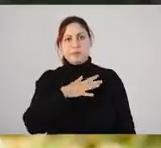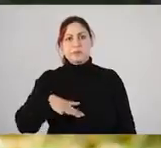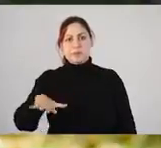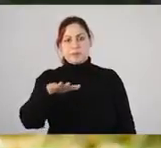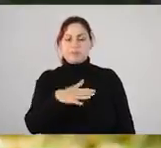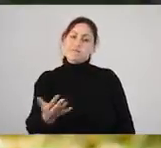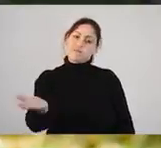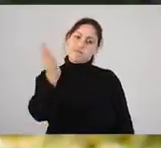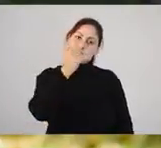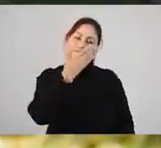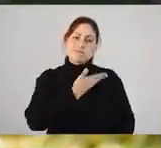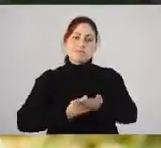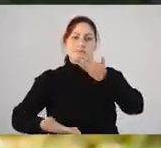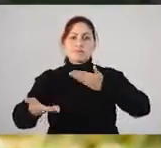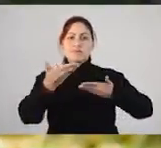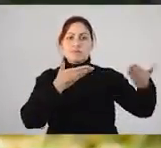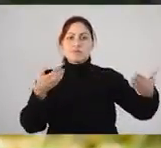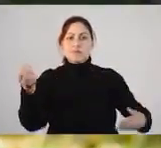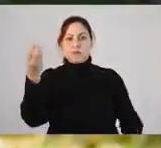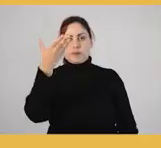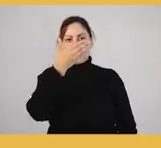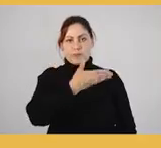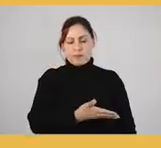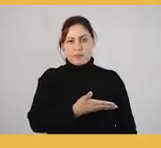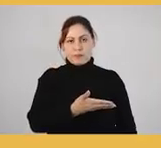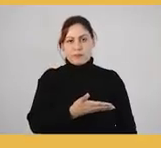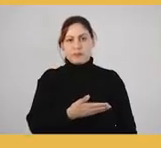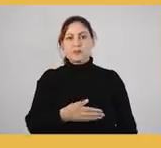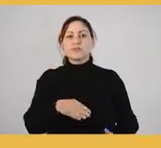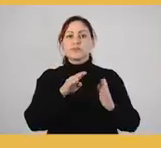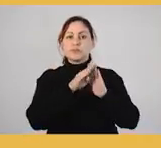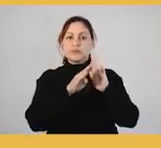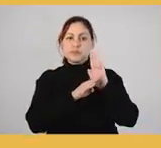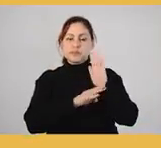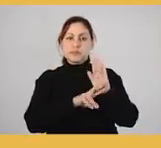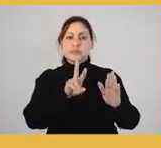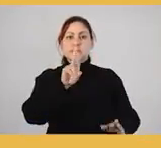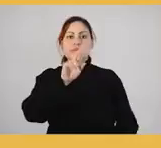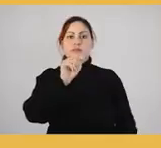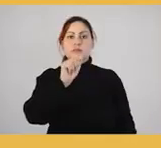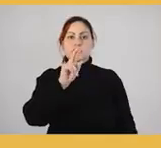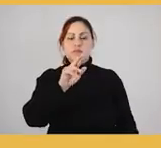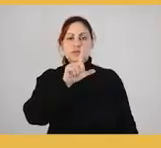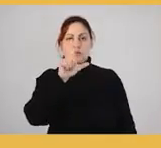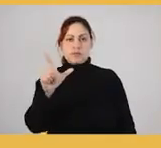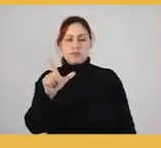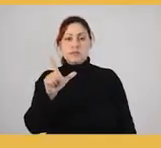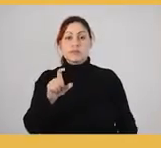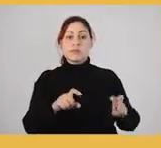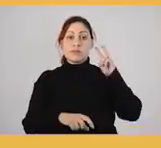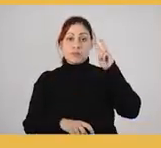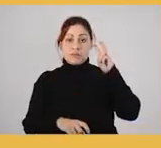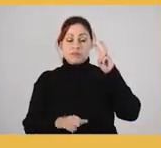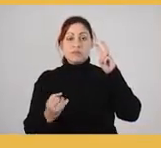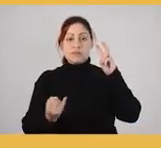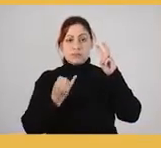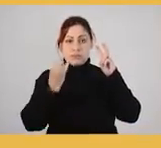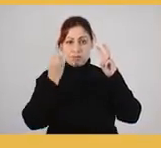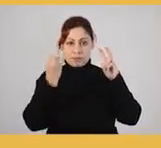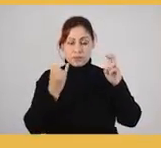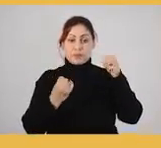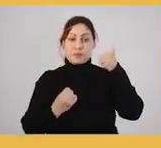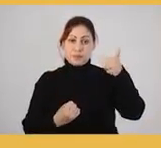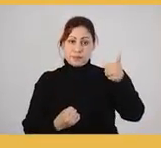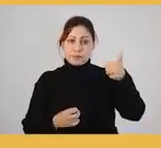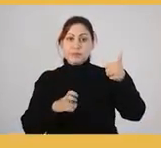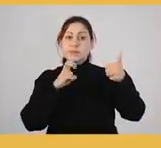propostas. Vem comigo, compartilhe o novo. O programa de governo do Raul Marcelo está dividido em 5 eixos